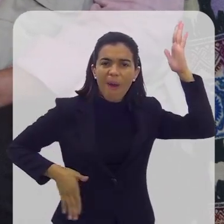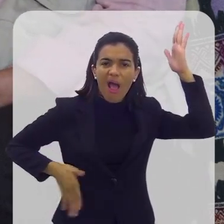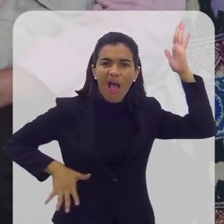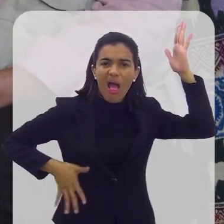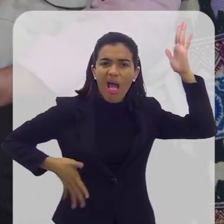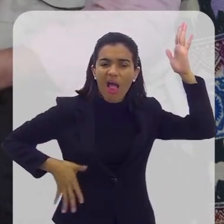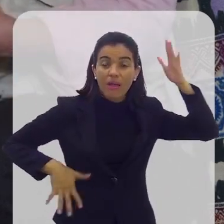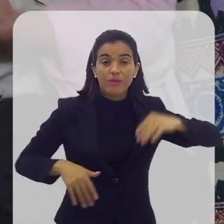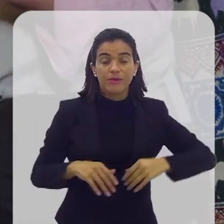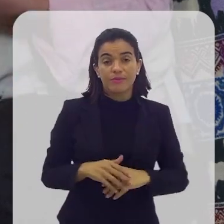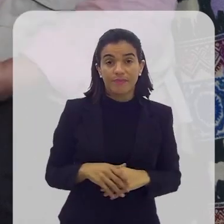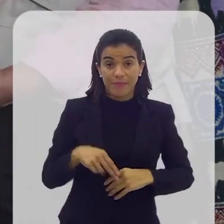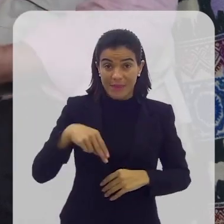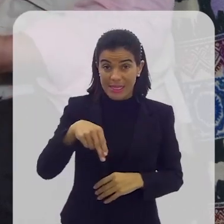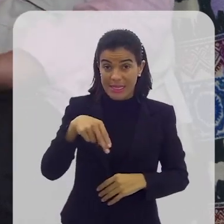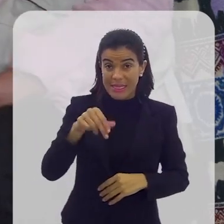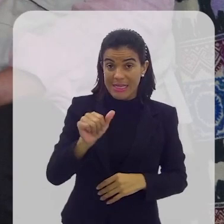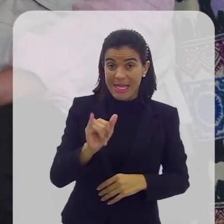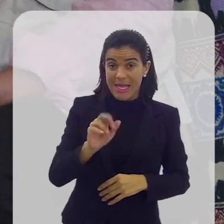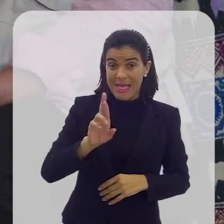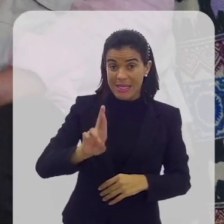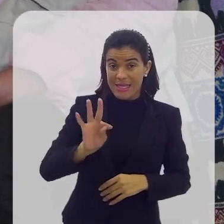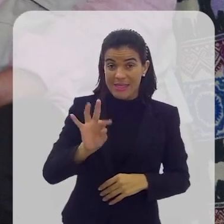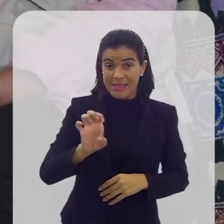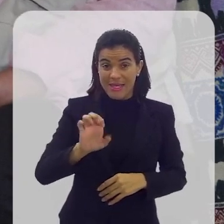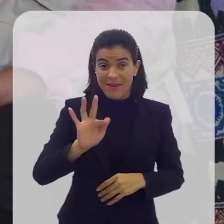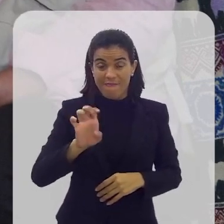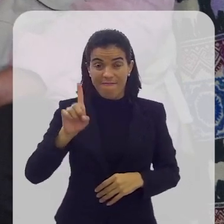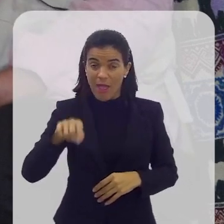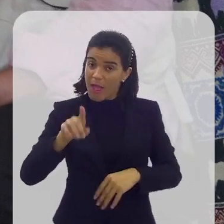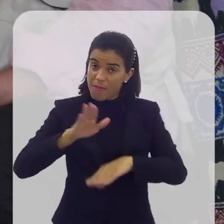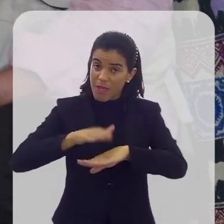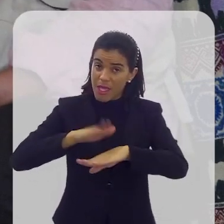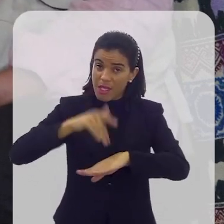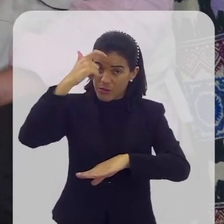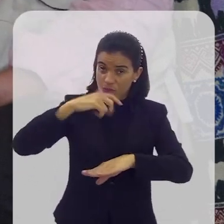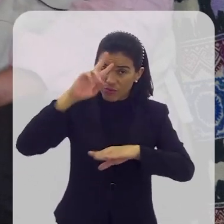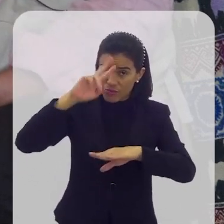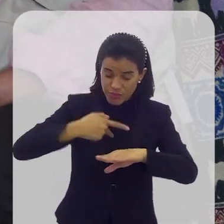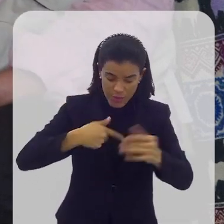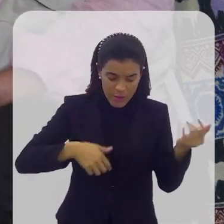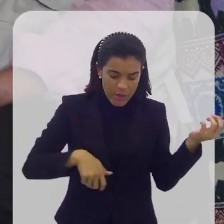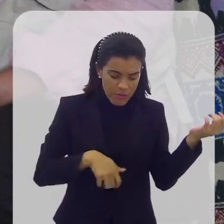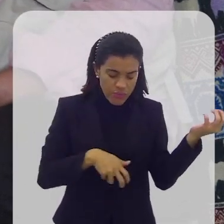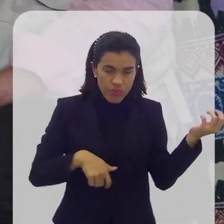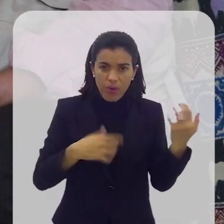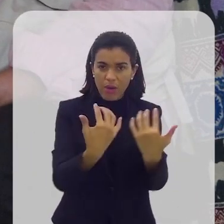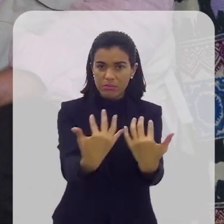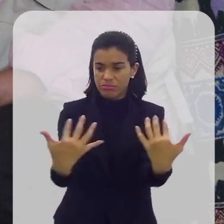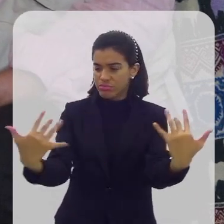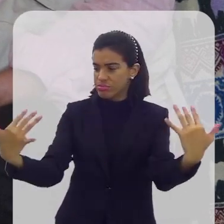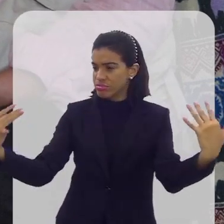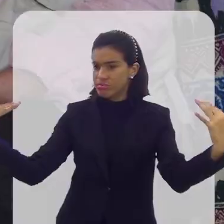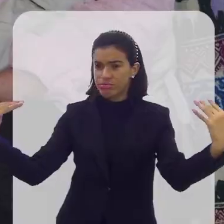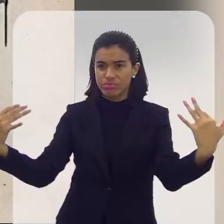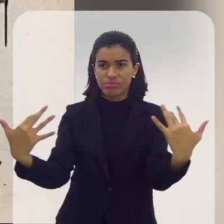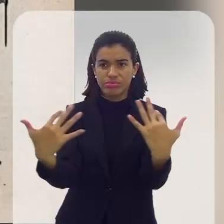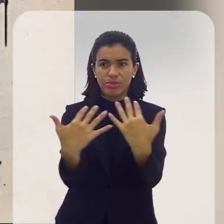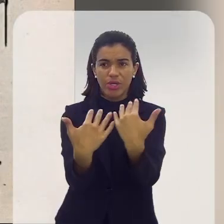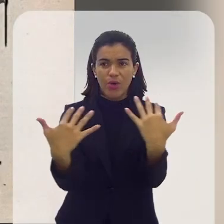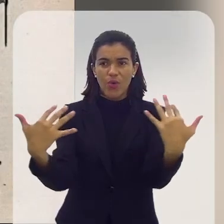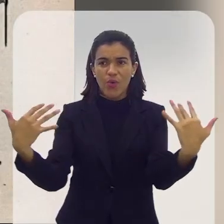então uma habitação, foi uma residência. E então tem um outro tempo em que isso é casa